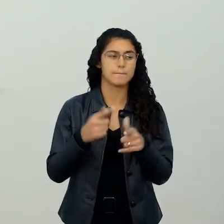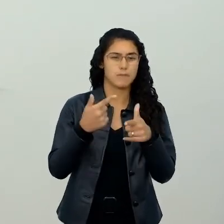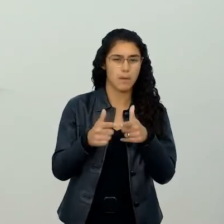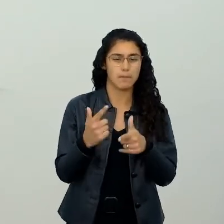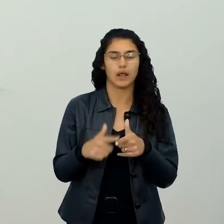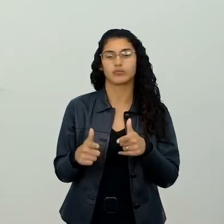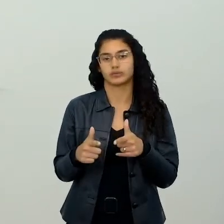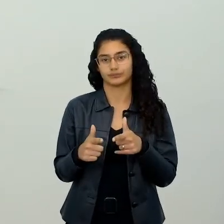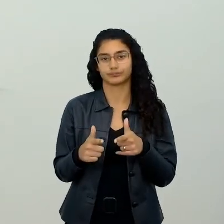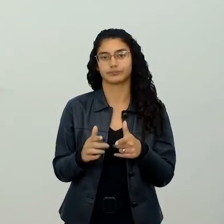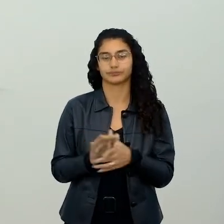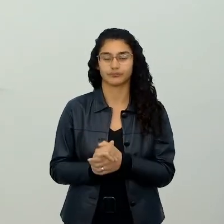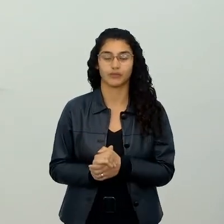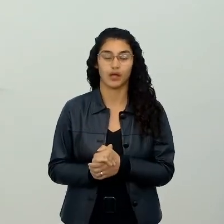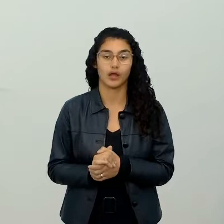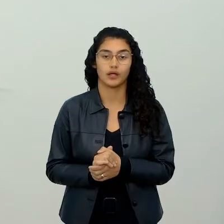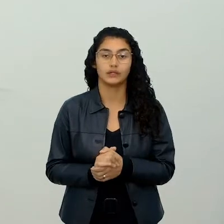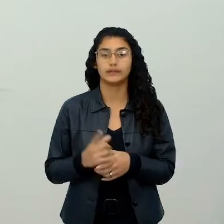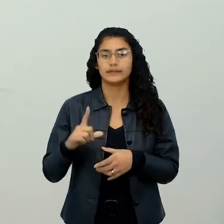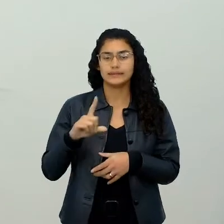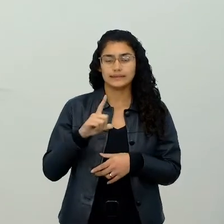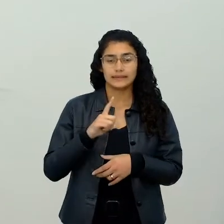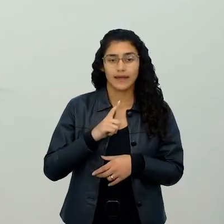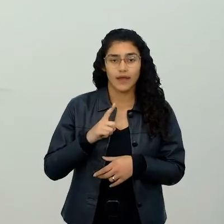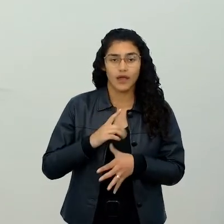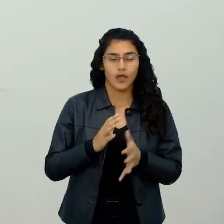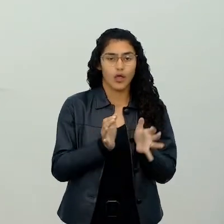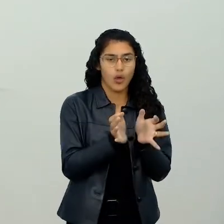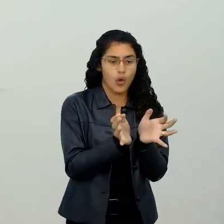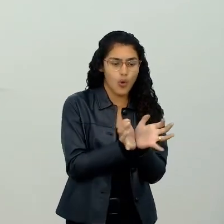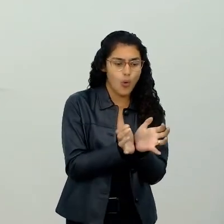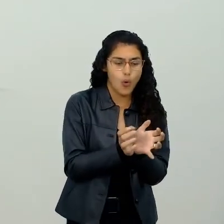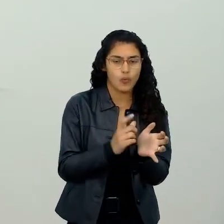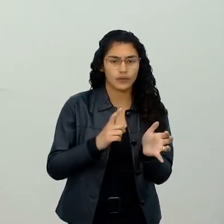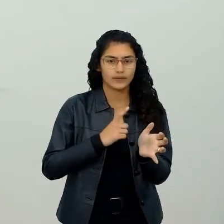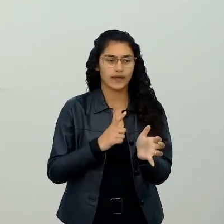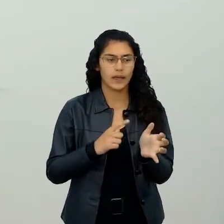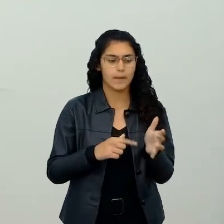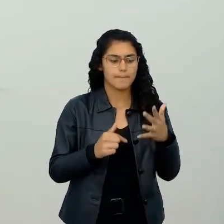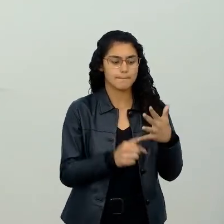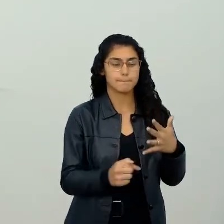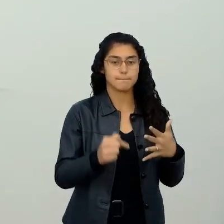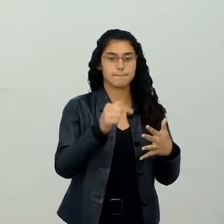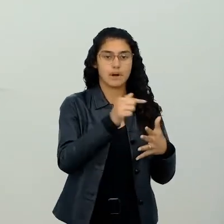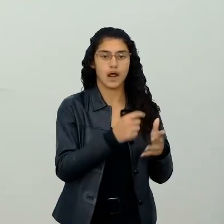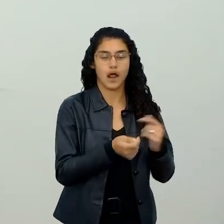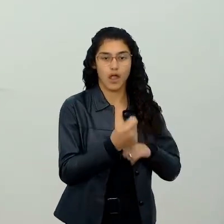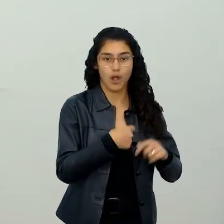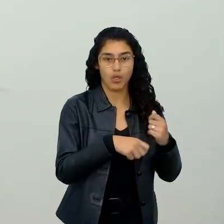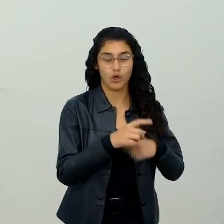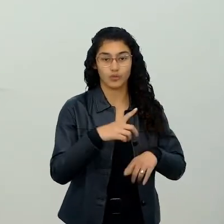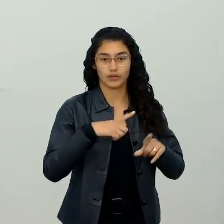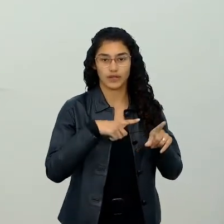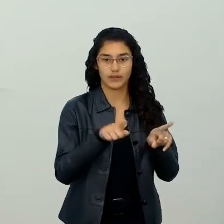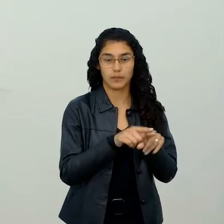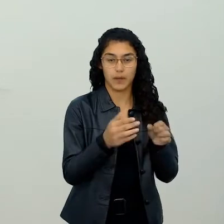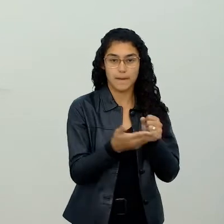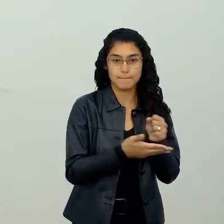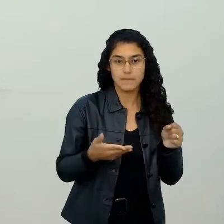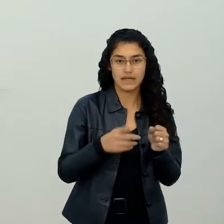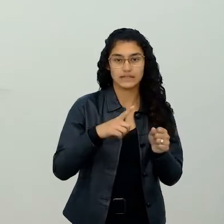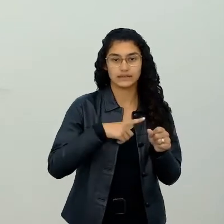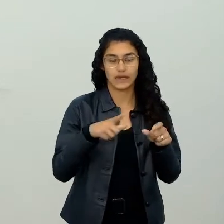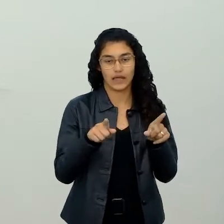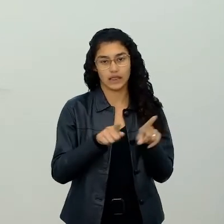injustiças. Então, existem grupos que têm muitos privilégios econômicos e a base desses